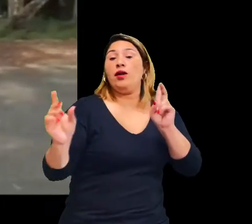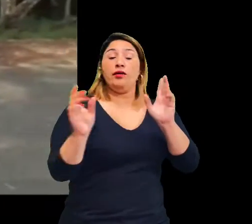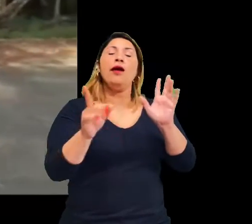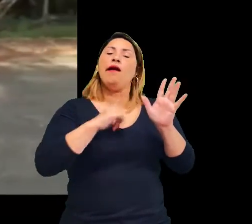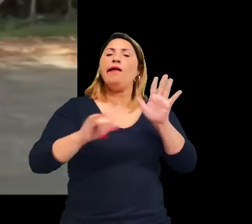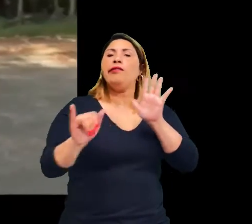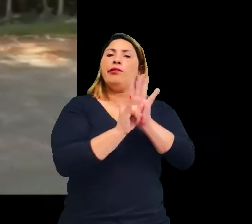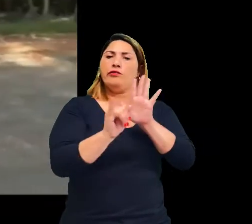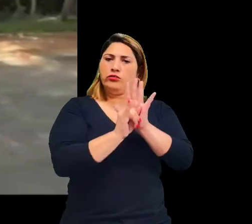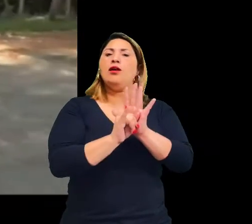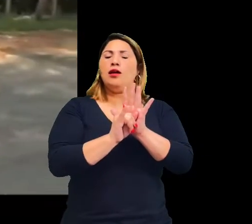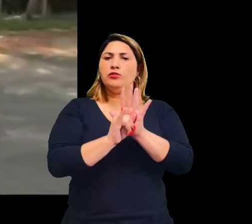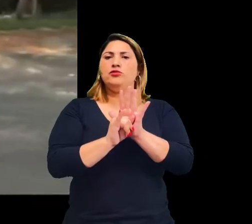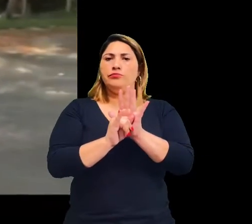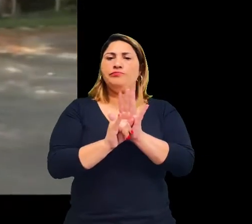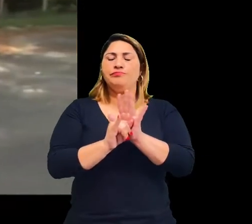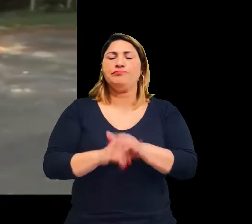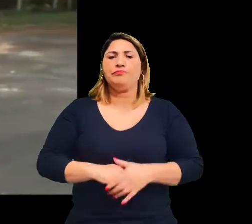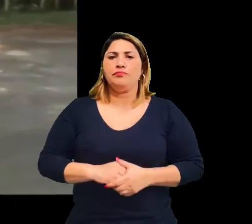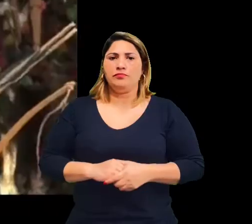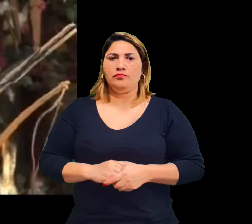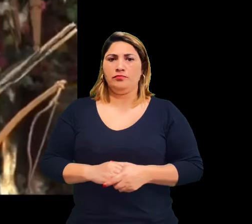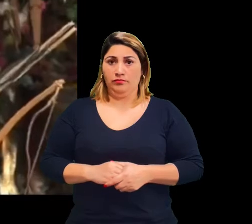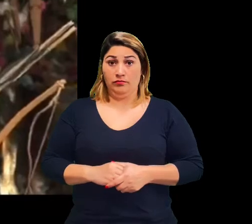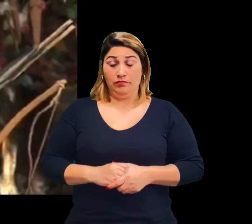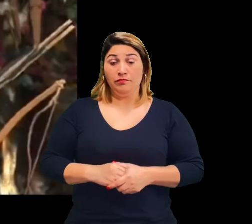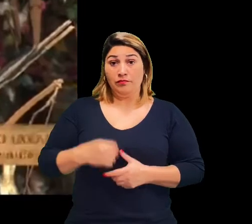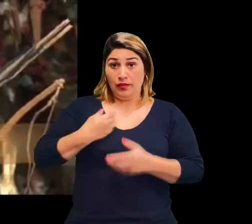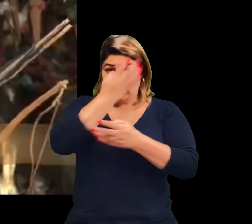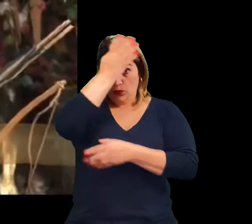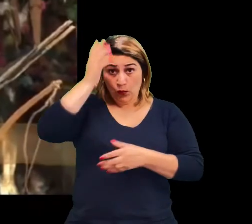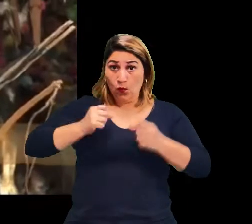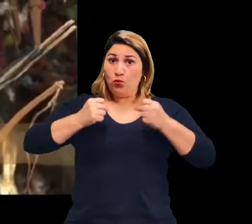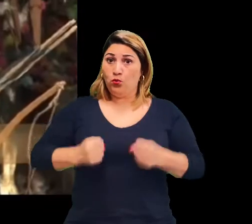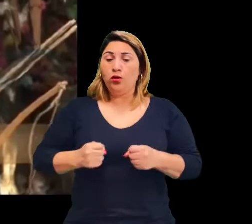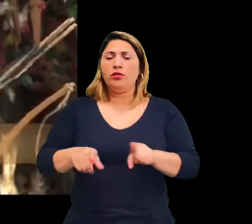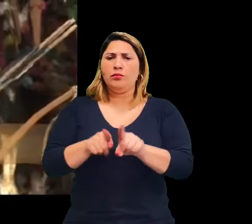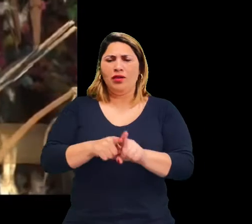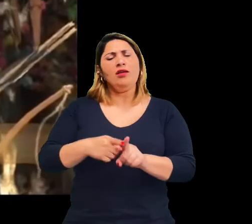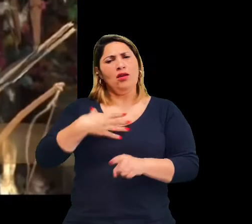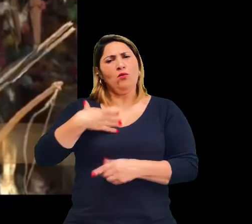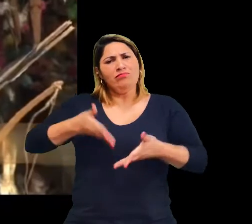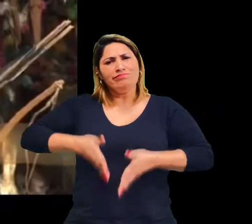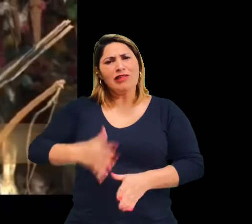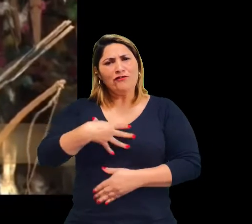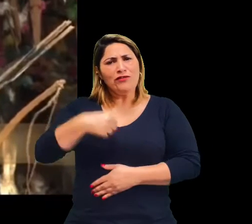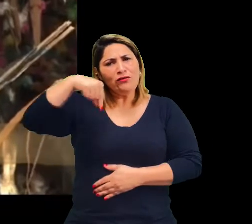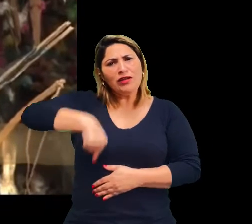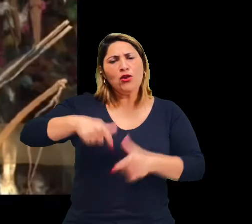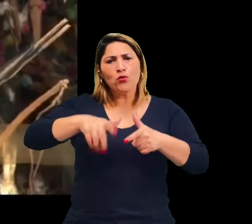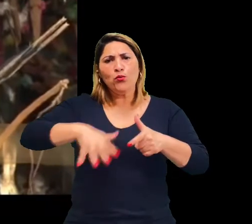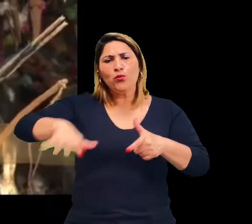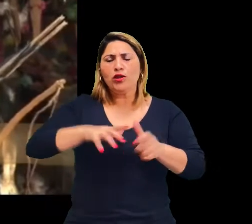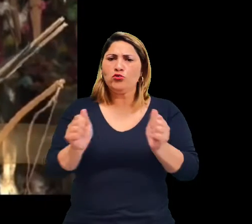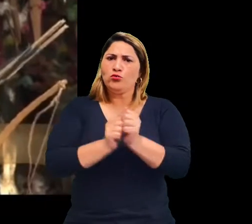Jequitibá, nós temos a Joerana, o Piqui. Eu, como cacique, né, filho dessa terra, junto com o meu povo pataxó,